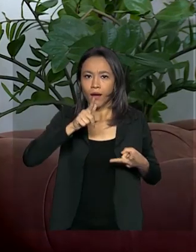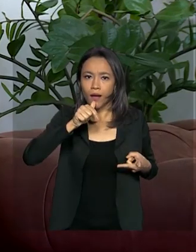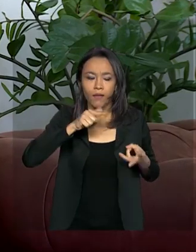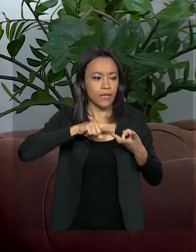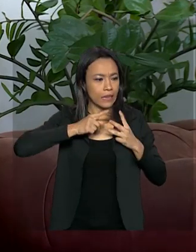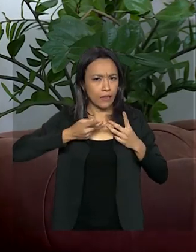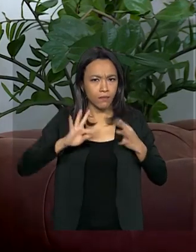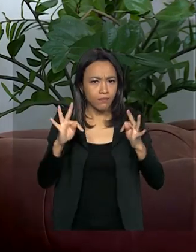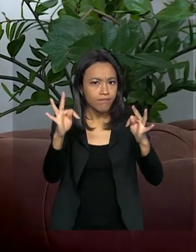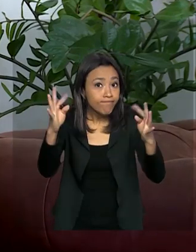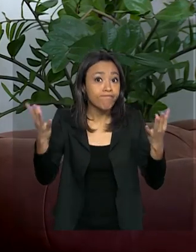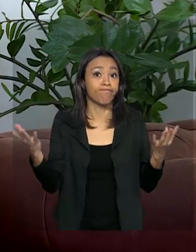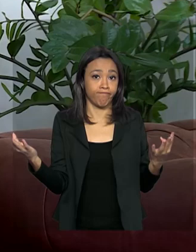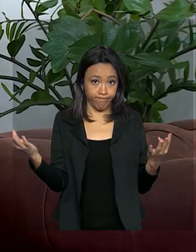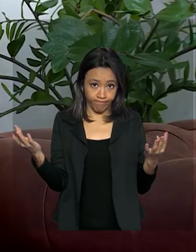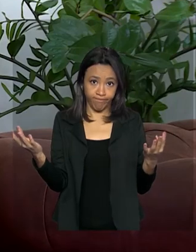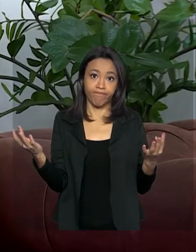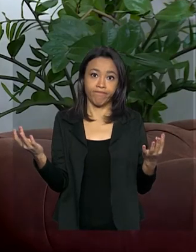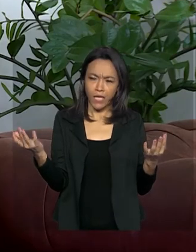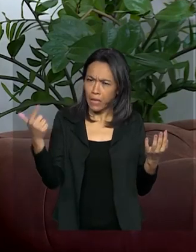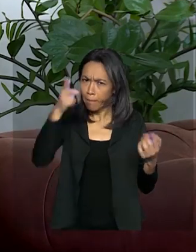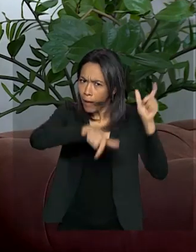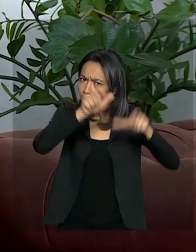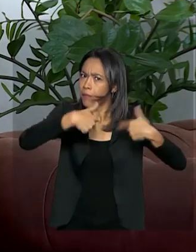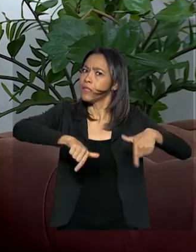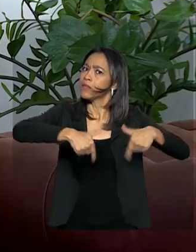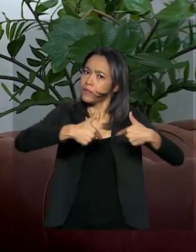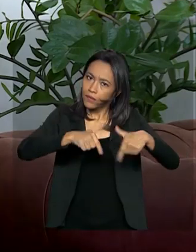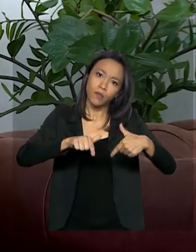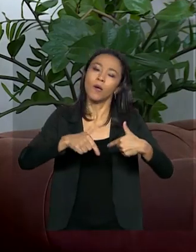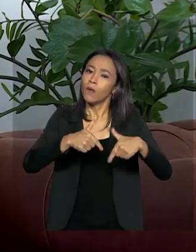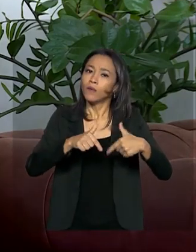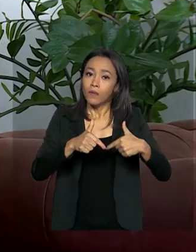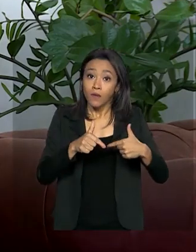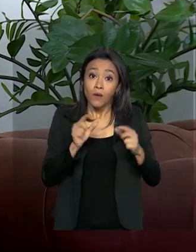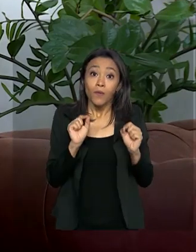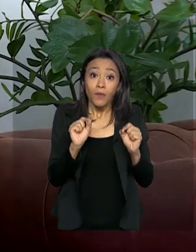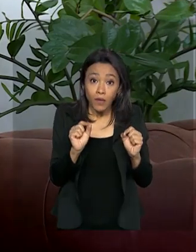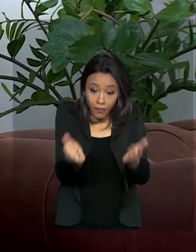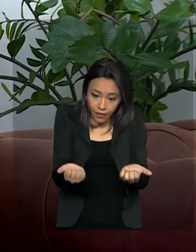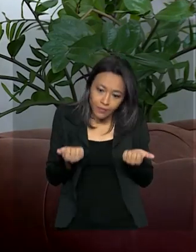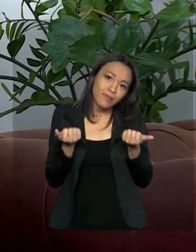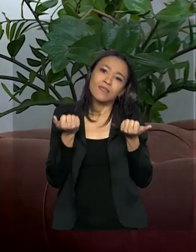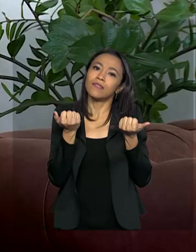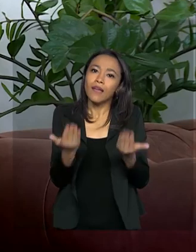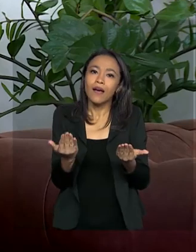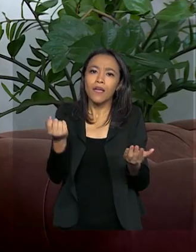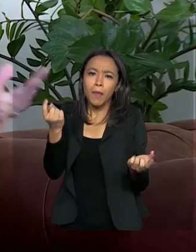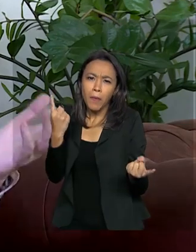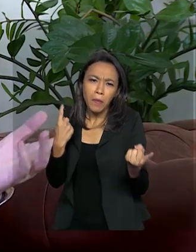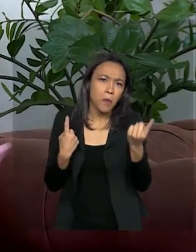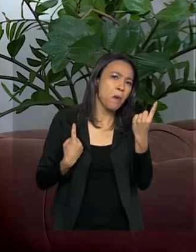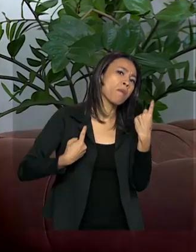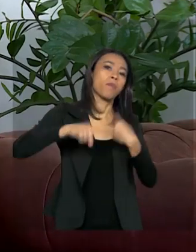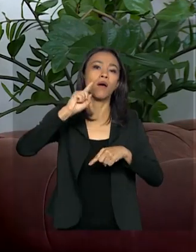tecnologia a mão de obra né é pra poder dar esse salto e